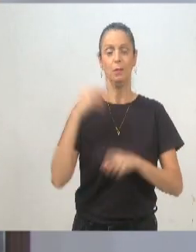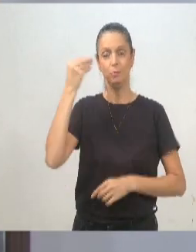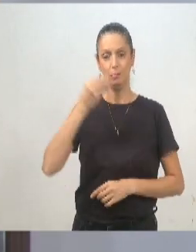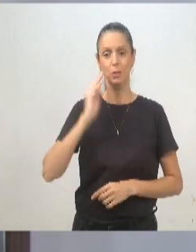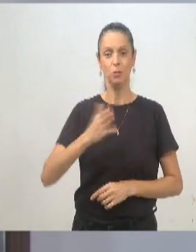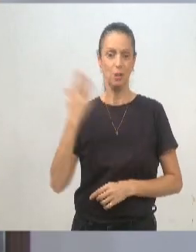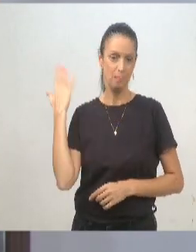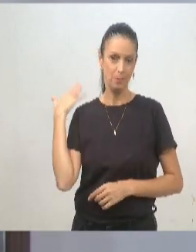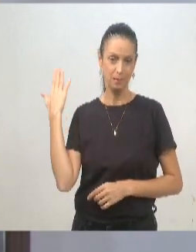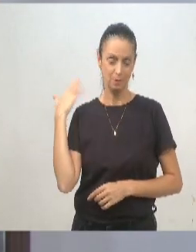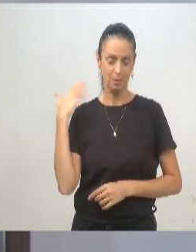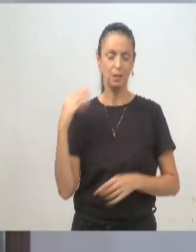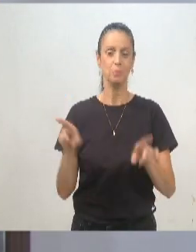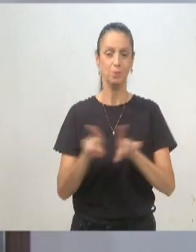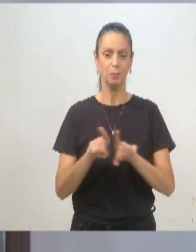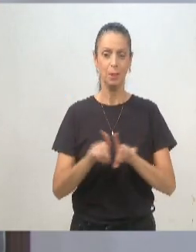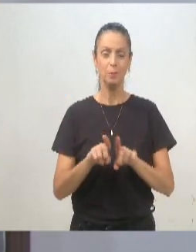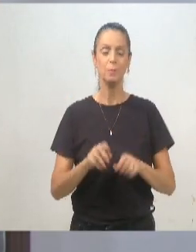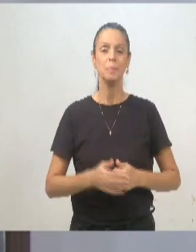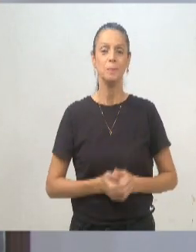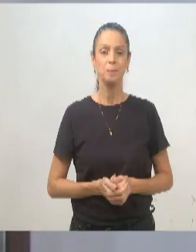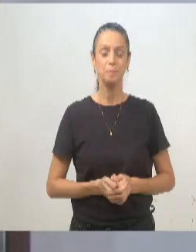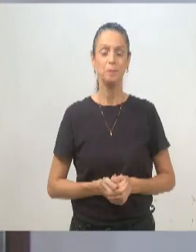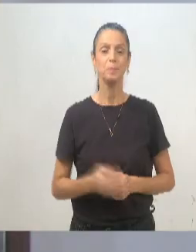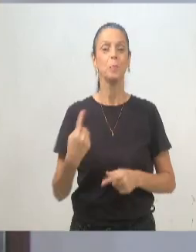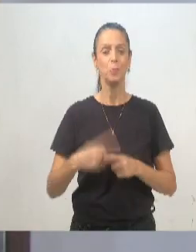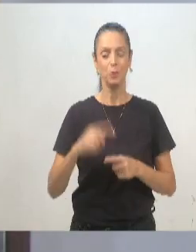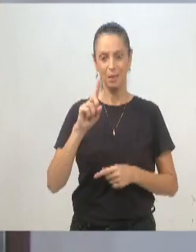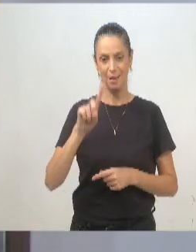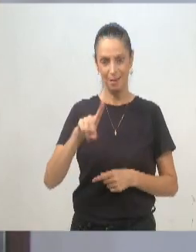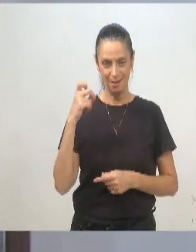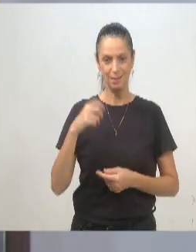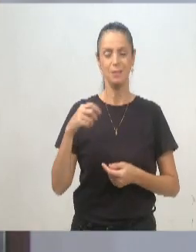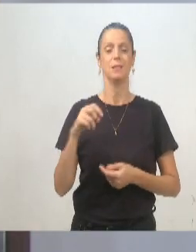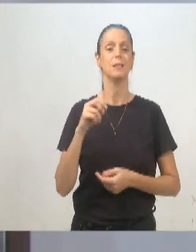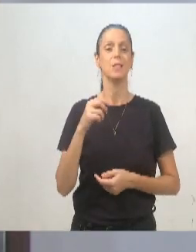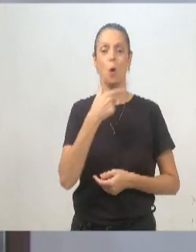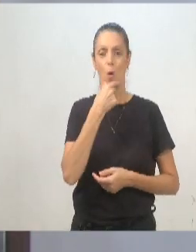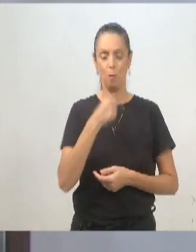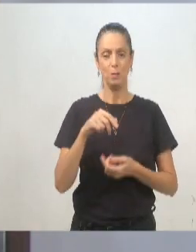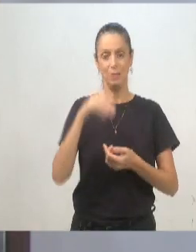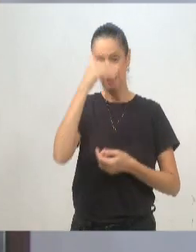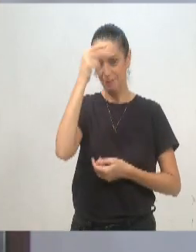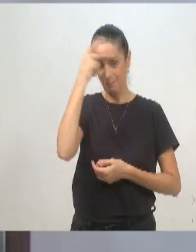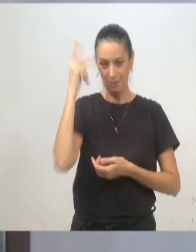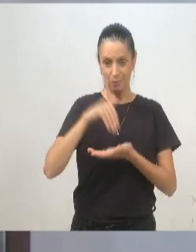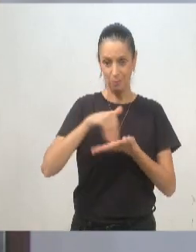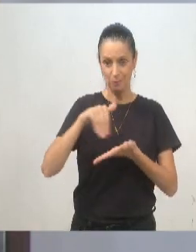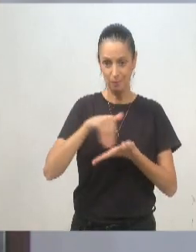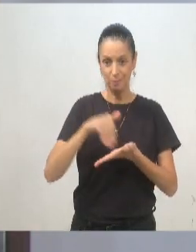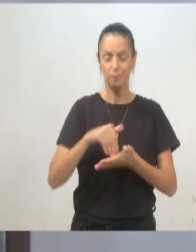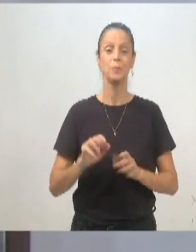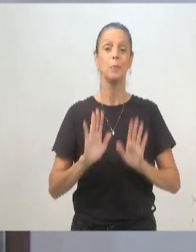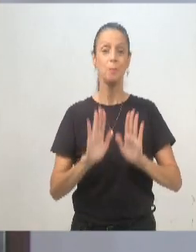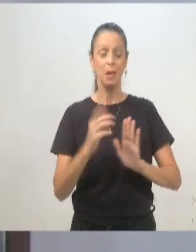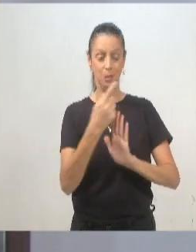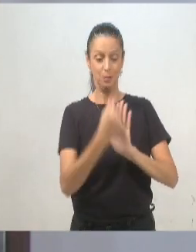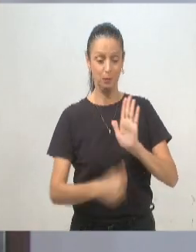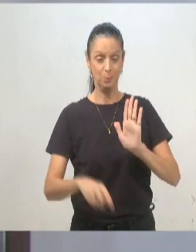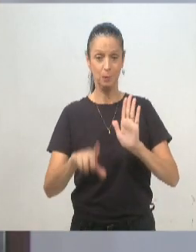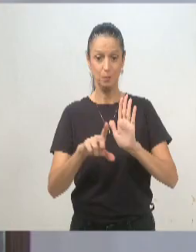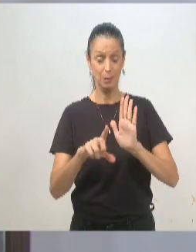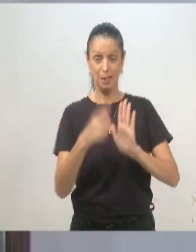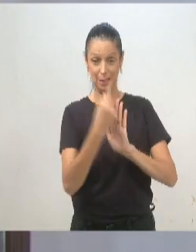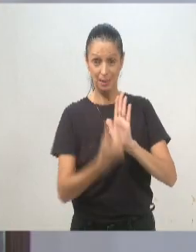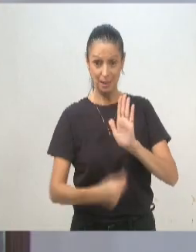vereador Alexandre Matias teve como titular da Secretaria, mas a solicitação inicial para a lei orçamentária era de que